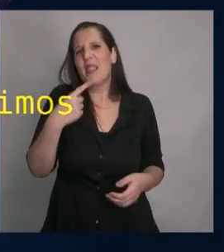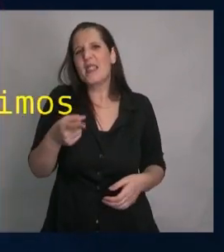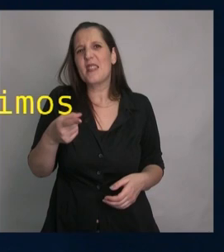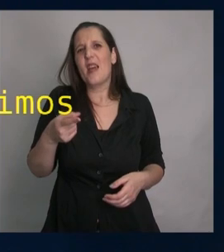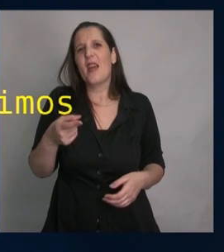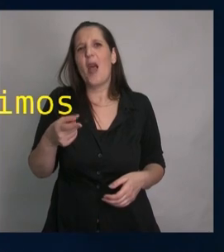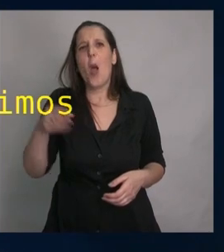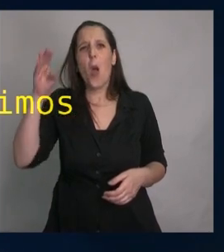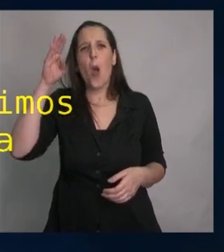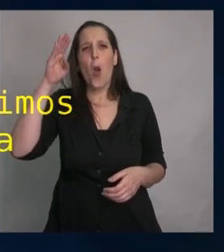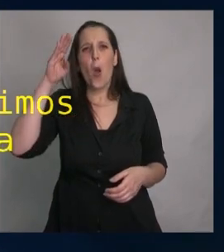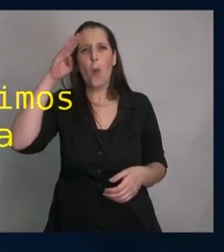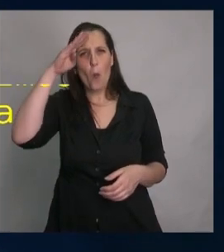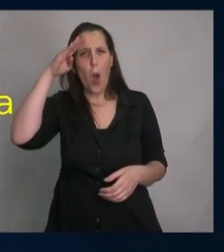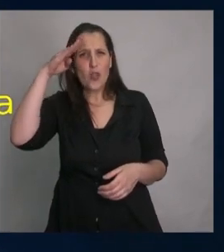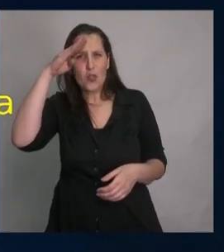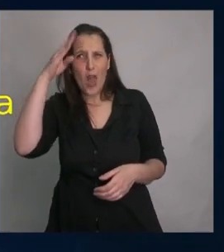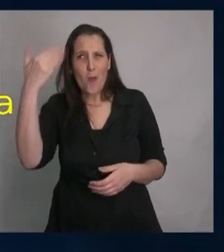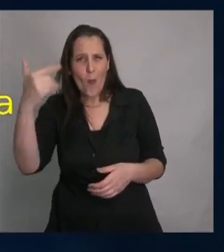eleição no segundo turno do Brasil.